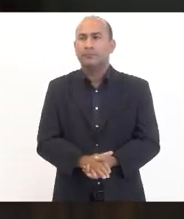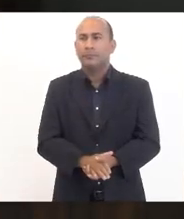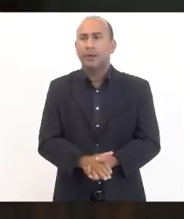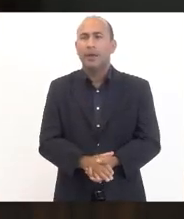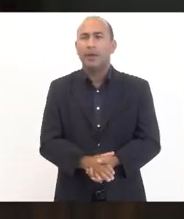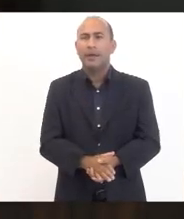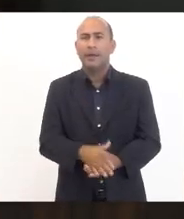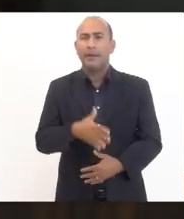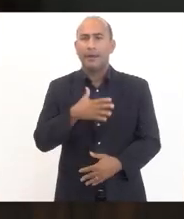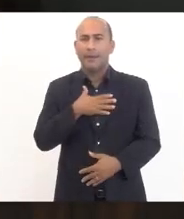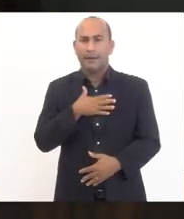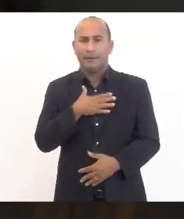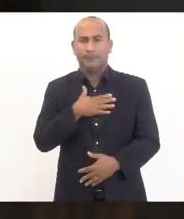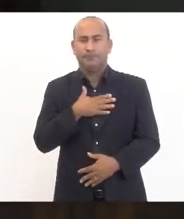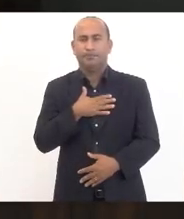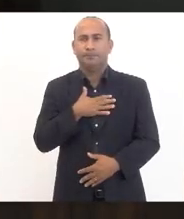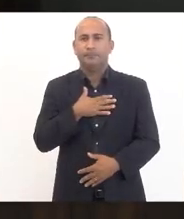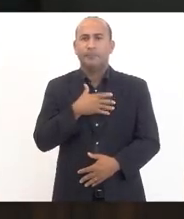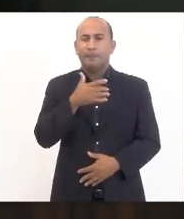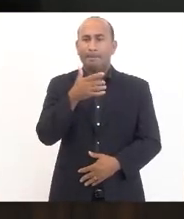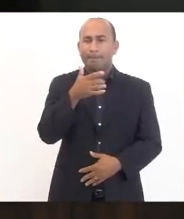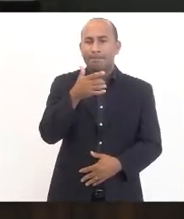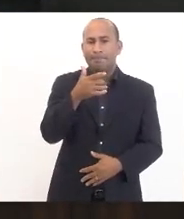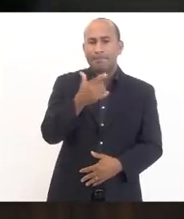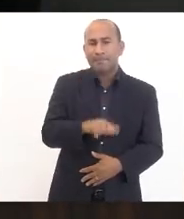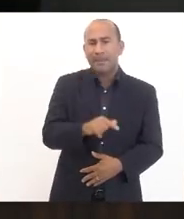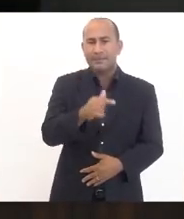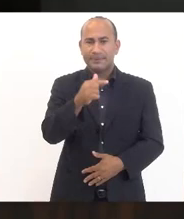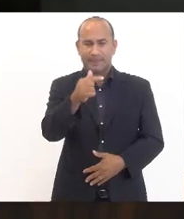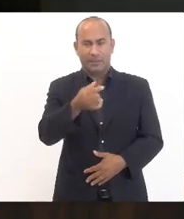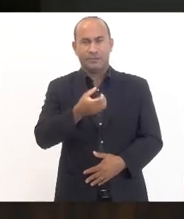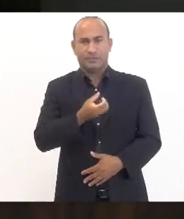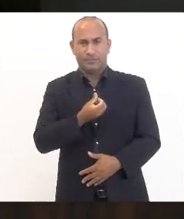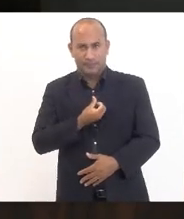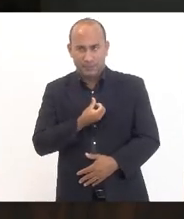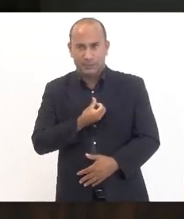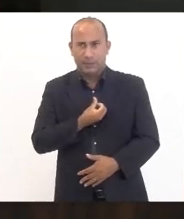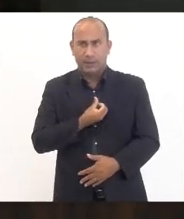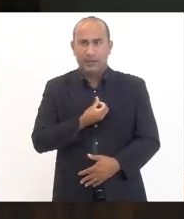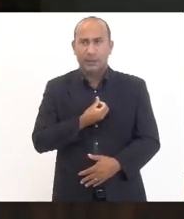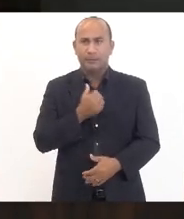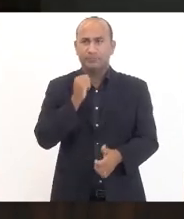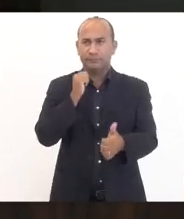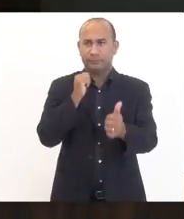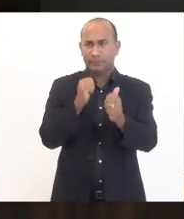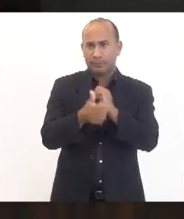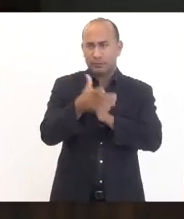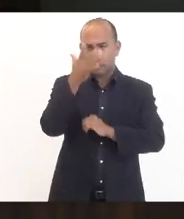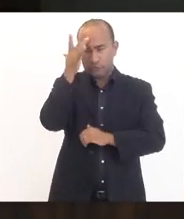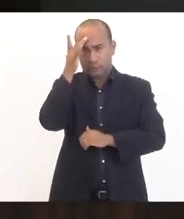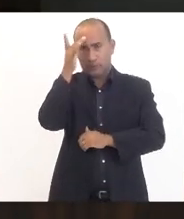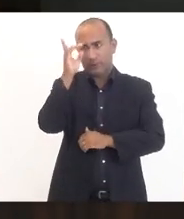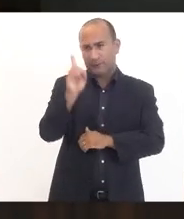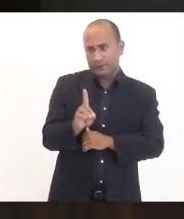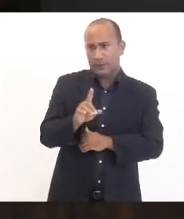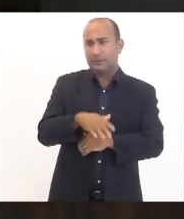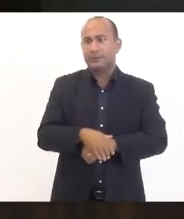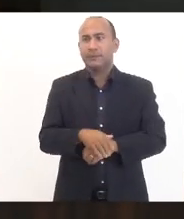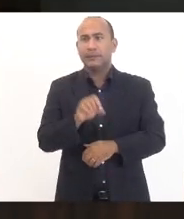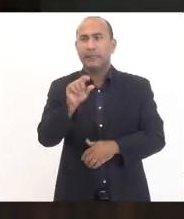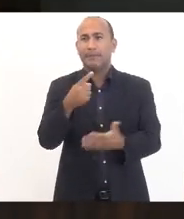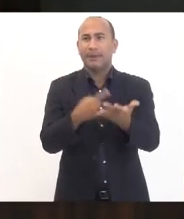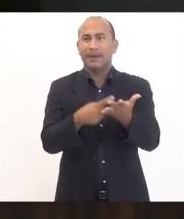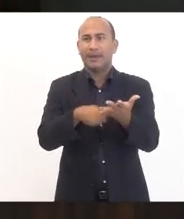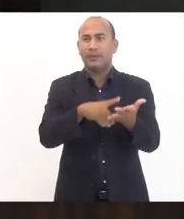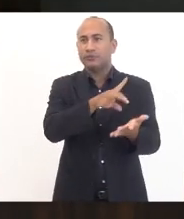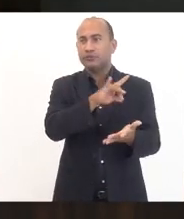Eu estou protocolando mais 7 medalhas para os atletas paralímpicos, que está marcada para o